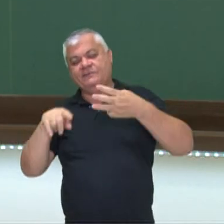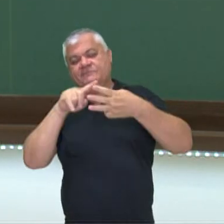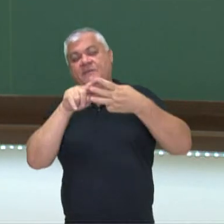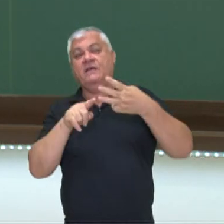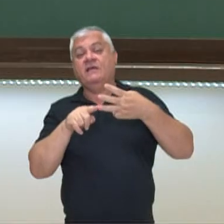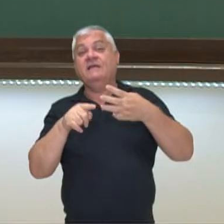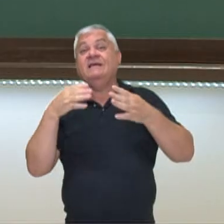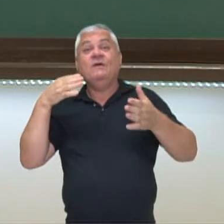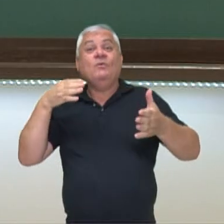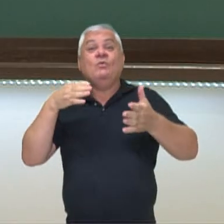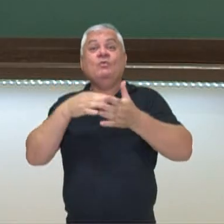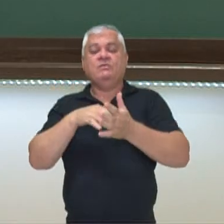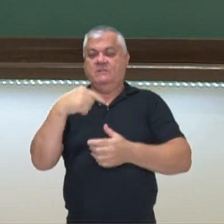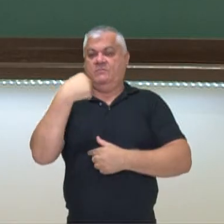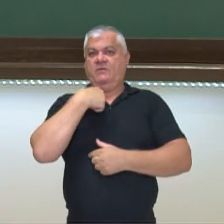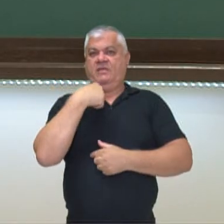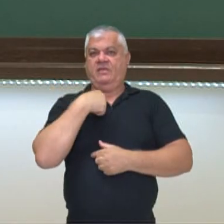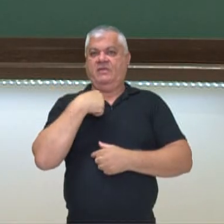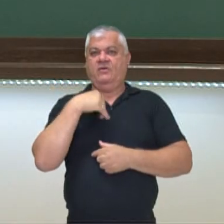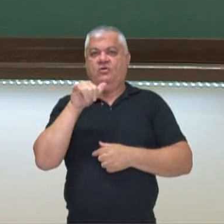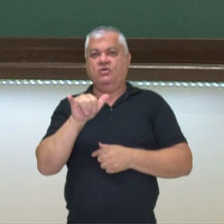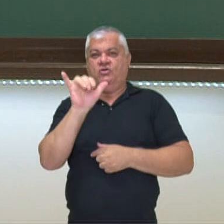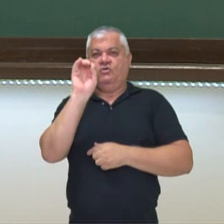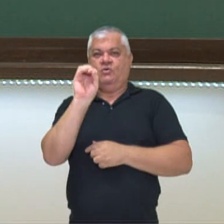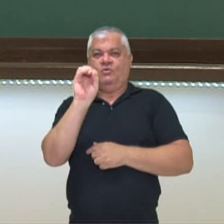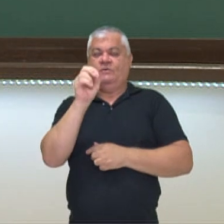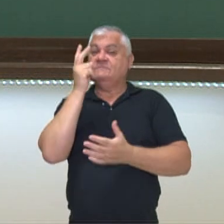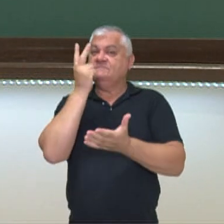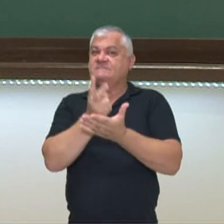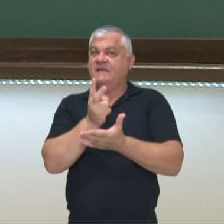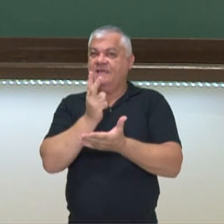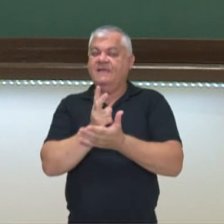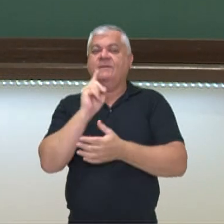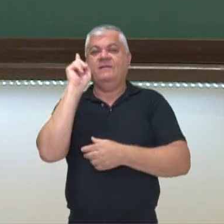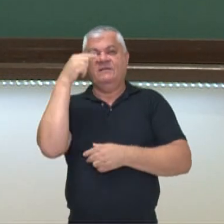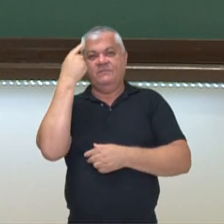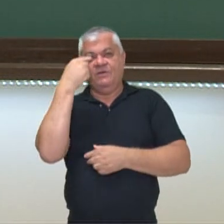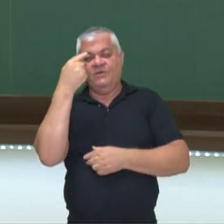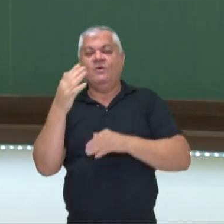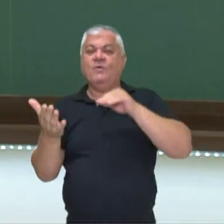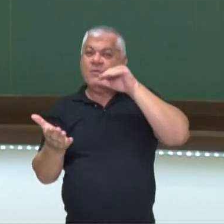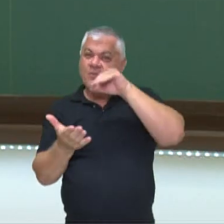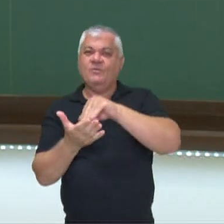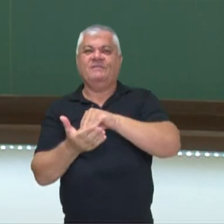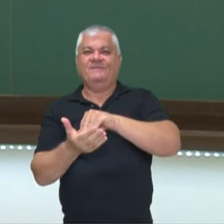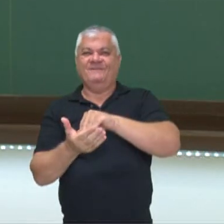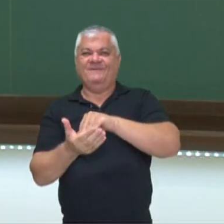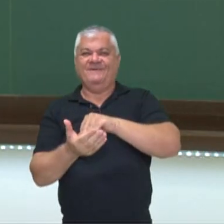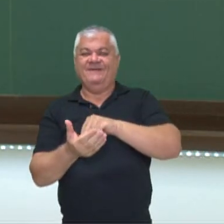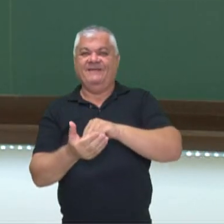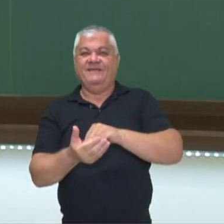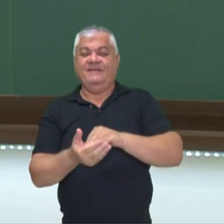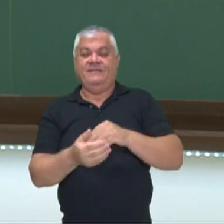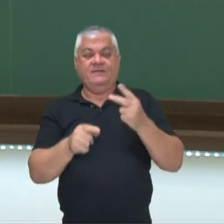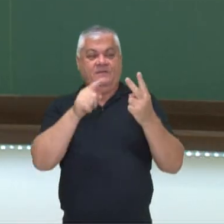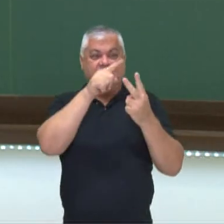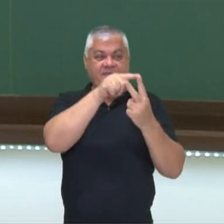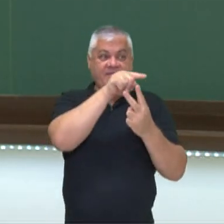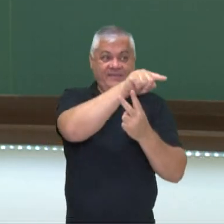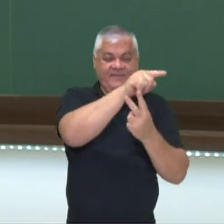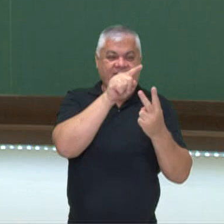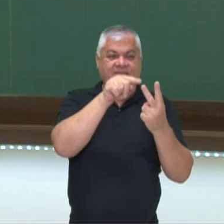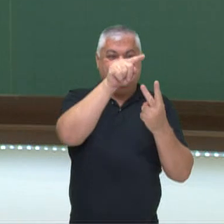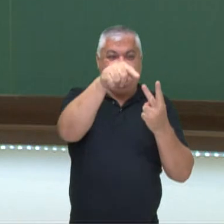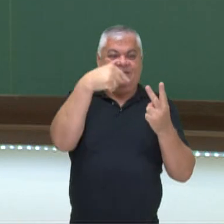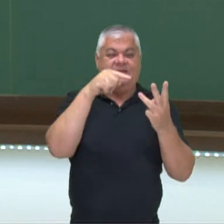espanhol, quando eu coloco, eu me refiro a mim mesmo, também me incluindo, vai por último. Então, vai ficar Carlos, Pedro e yo.